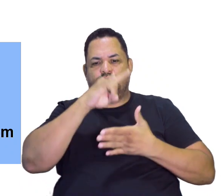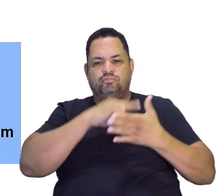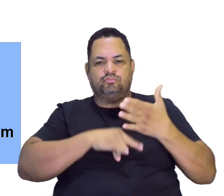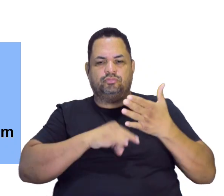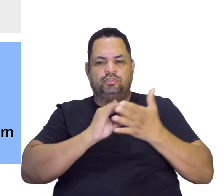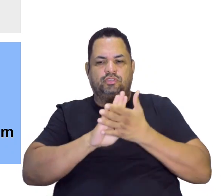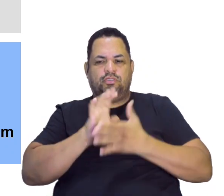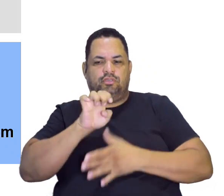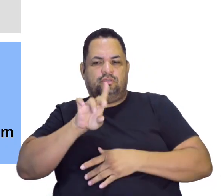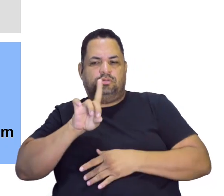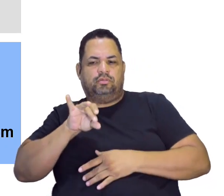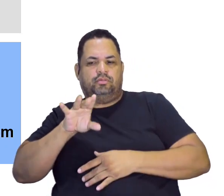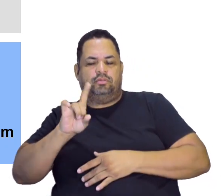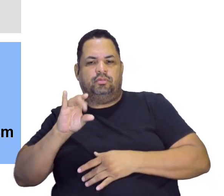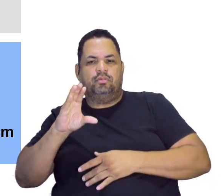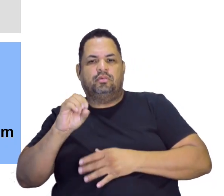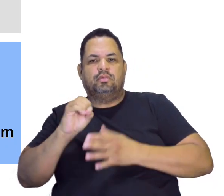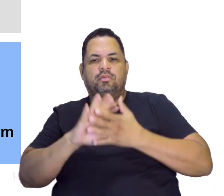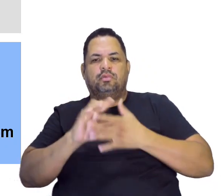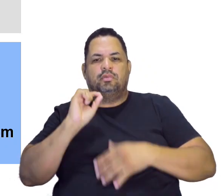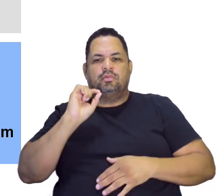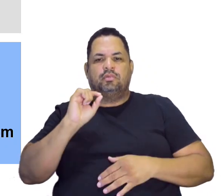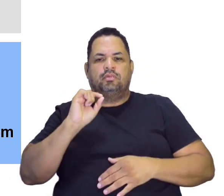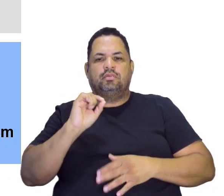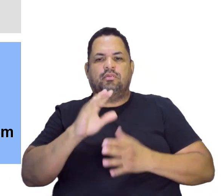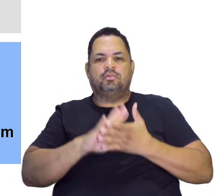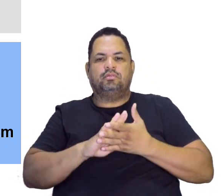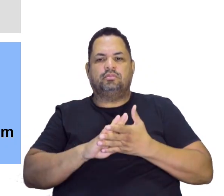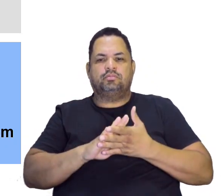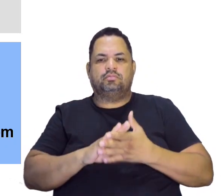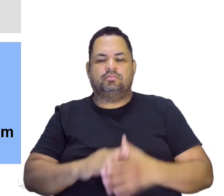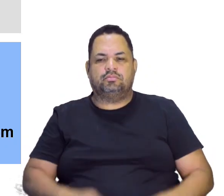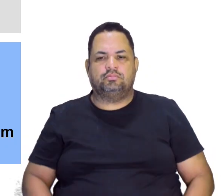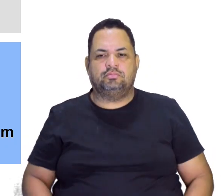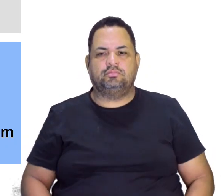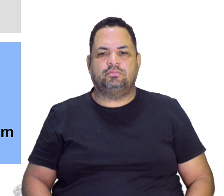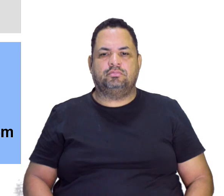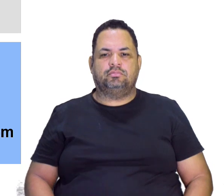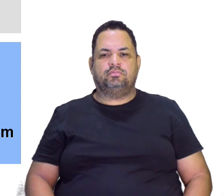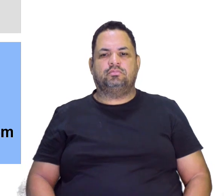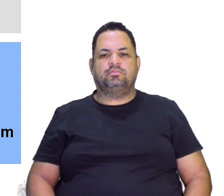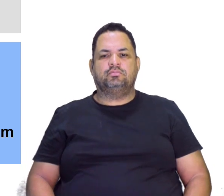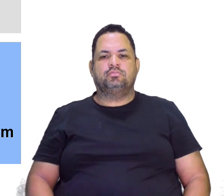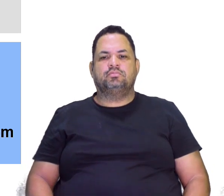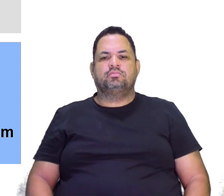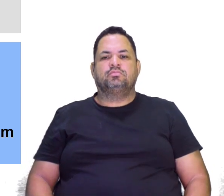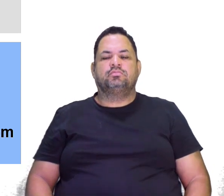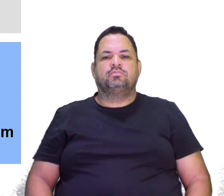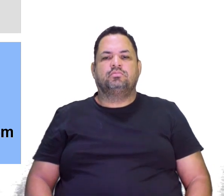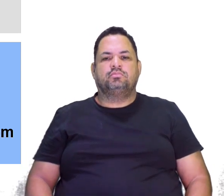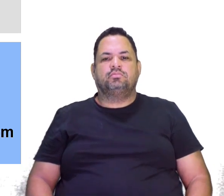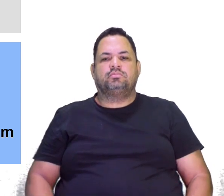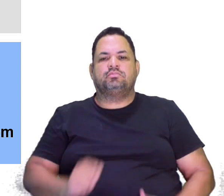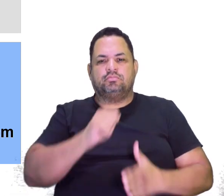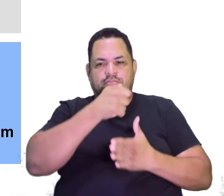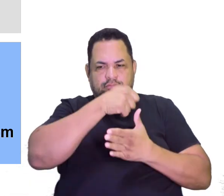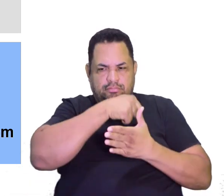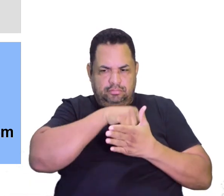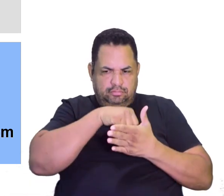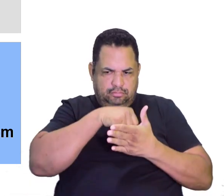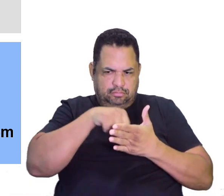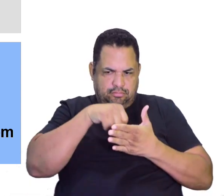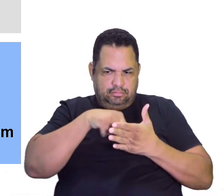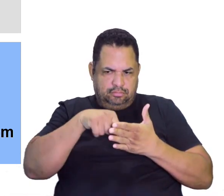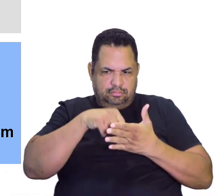antropofágico o que que é o Manifesto antropofágico eh um escrito né é